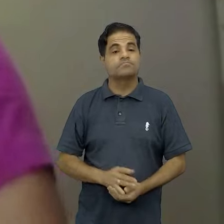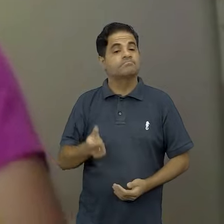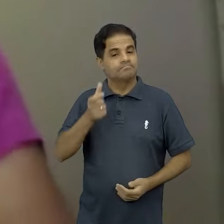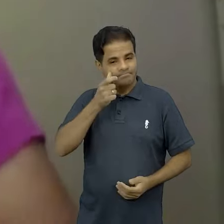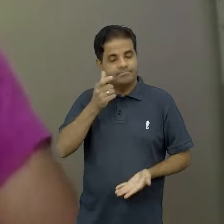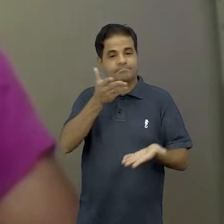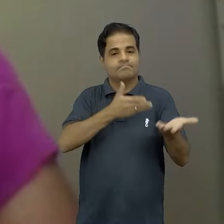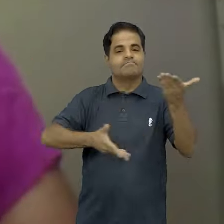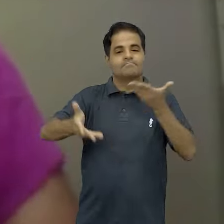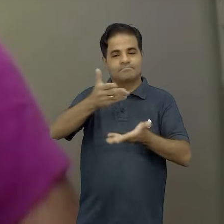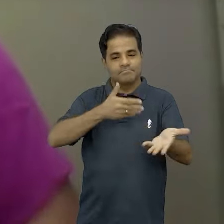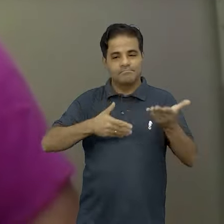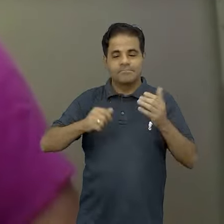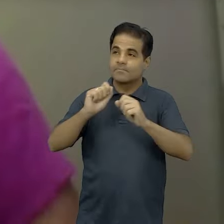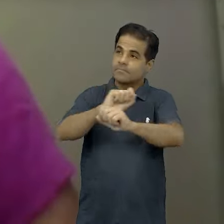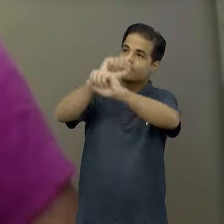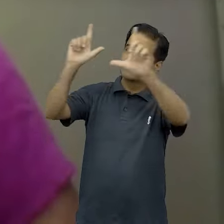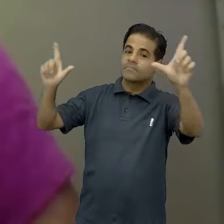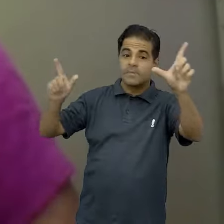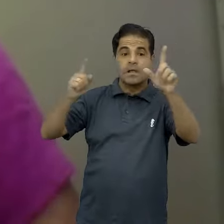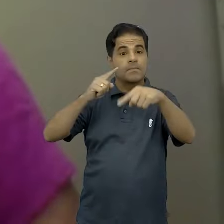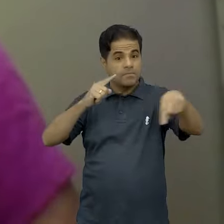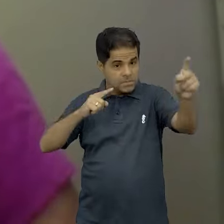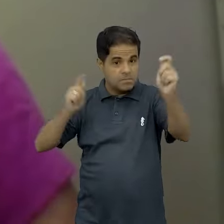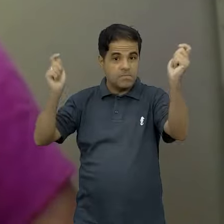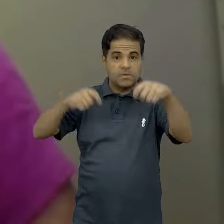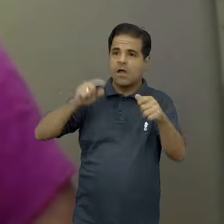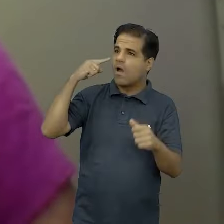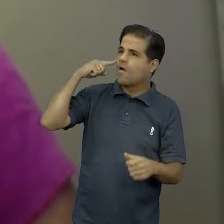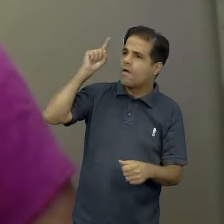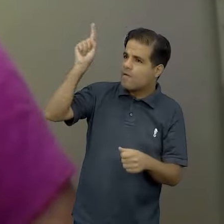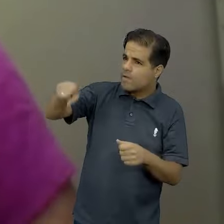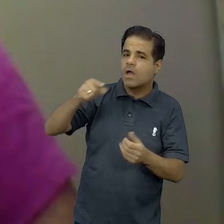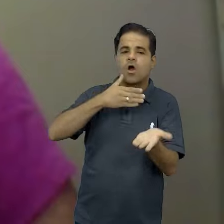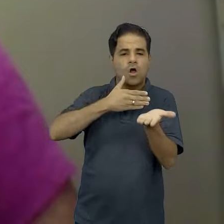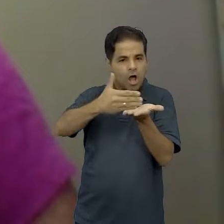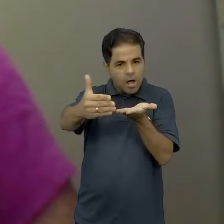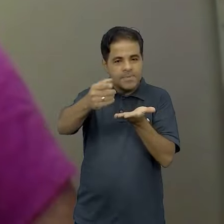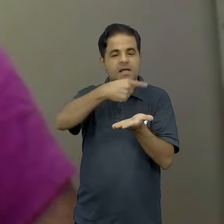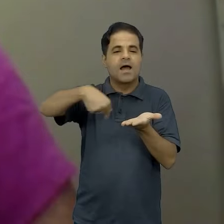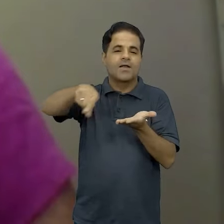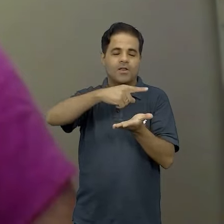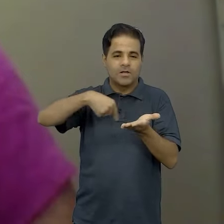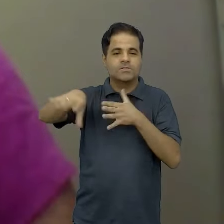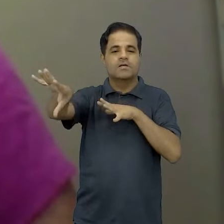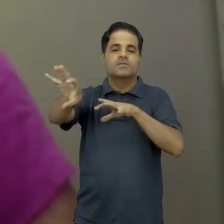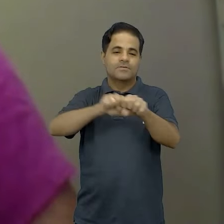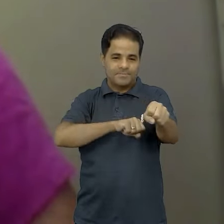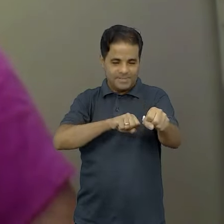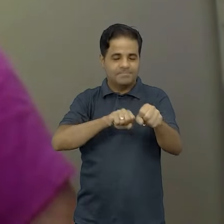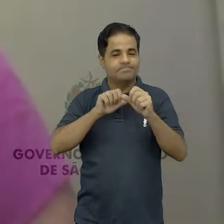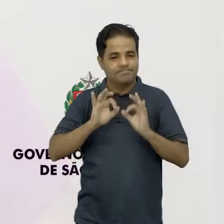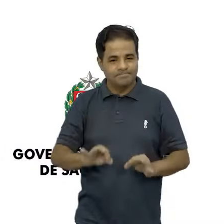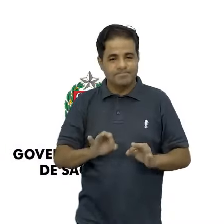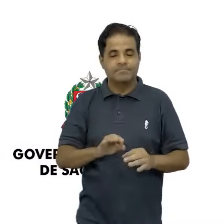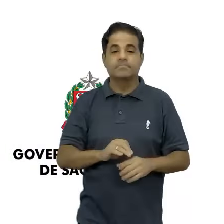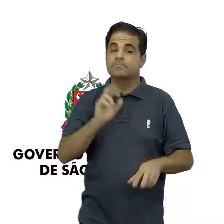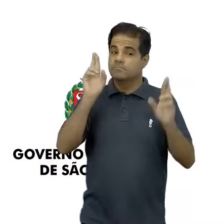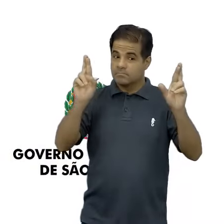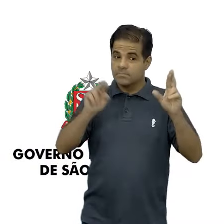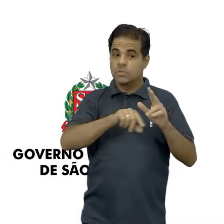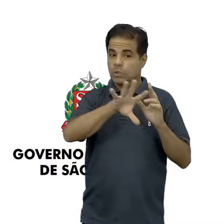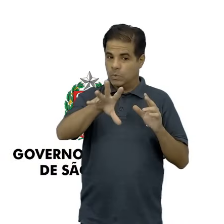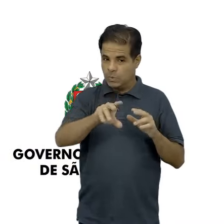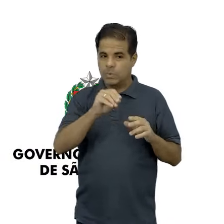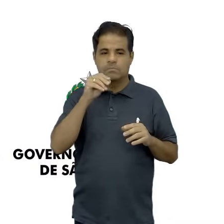Vamos compartilhar a minha tela para a gente dar início à nossa formação. Espero que